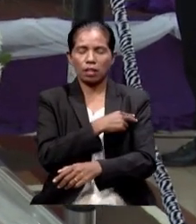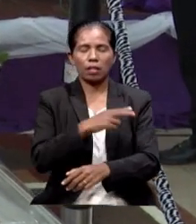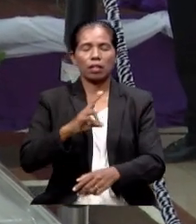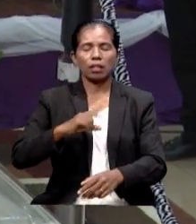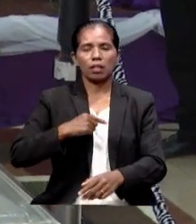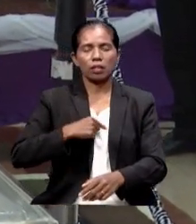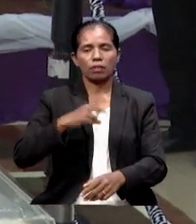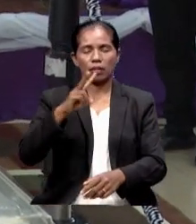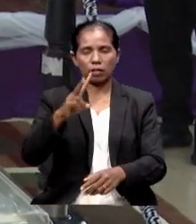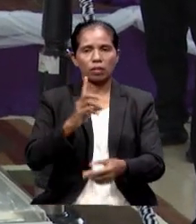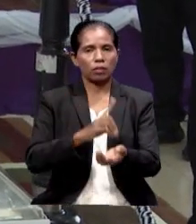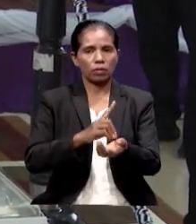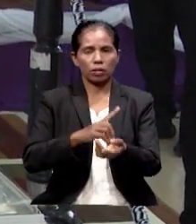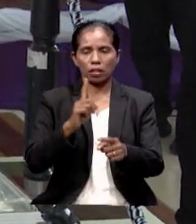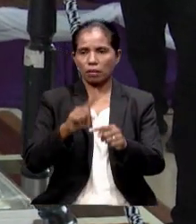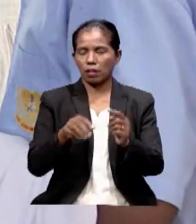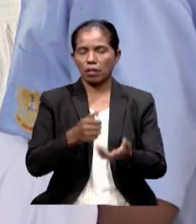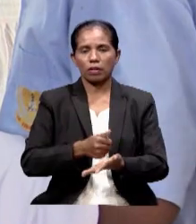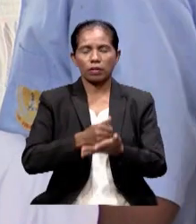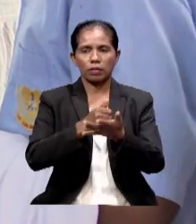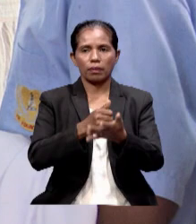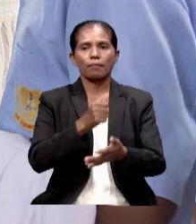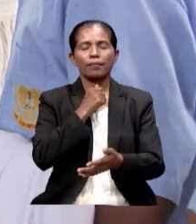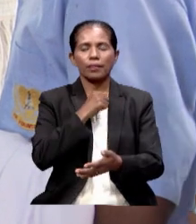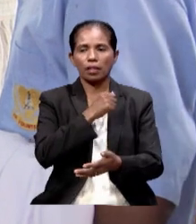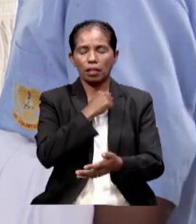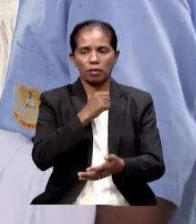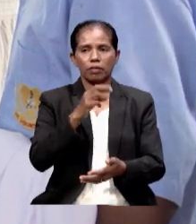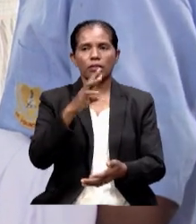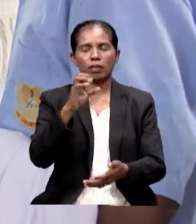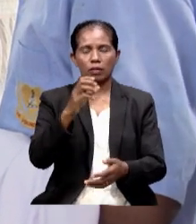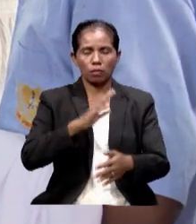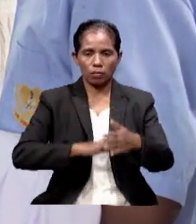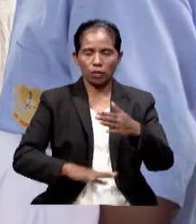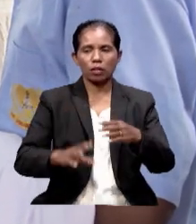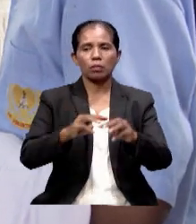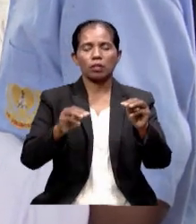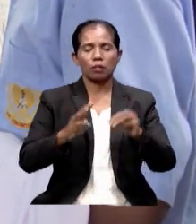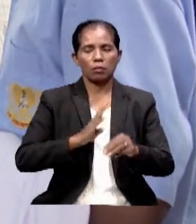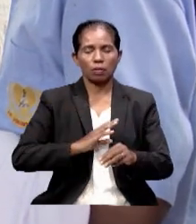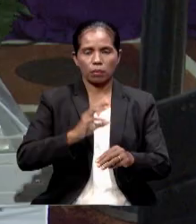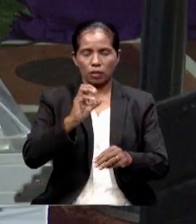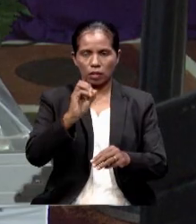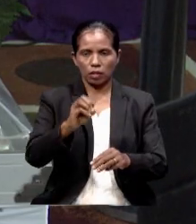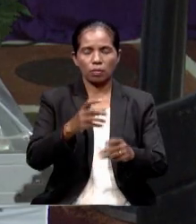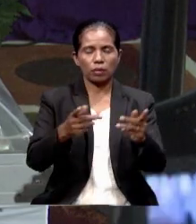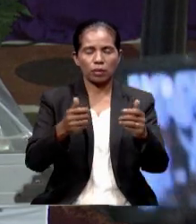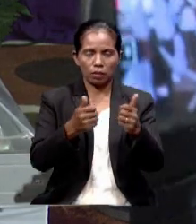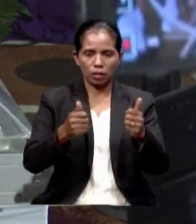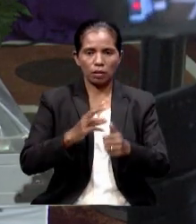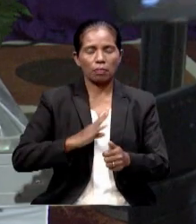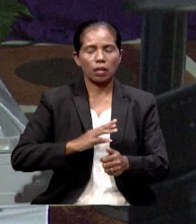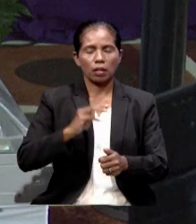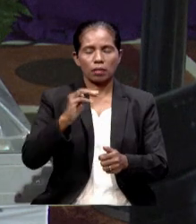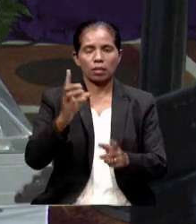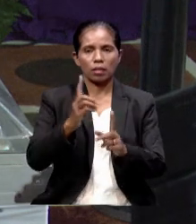doutor Sira Labela Salva Vida. Padre Francisco Tavares dos Reis moris ia municipio Pobonaru posto administrativo Balibó e a